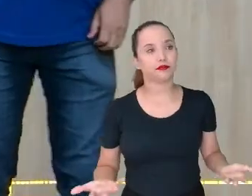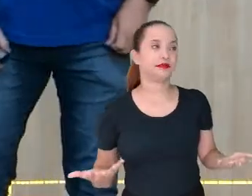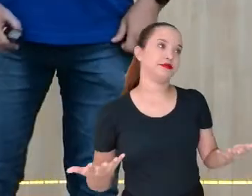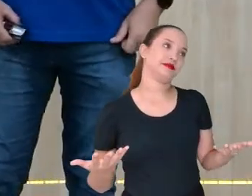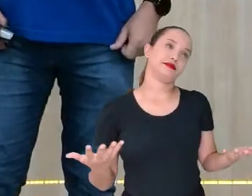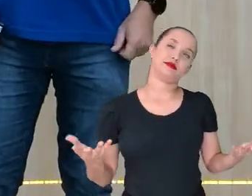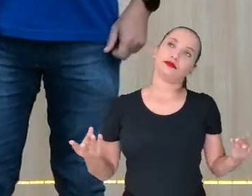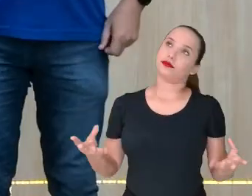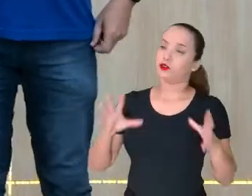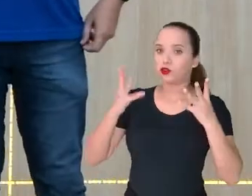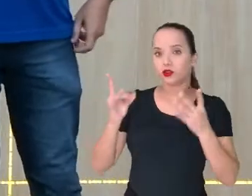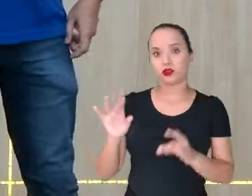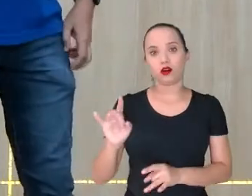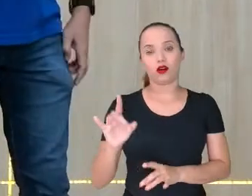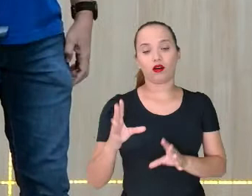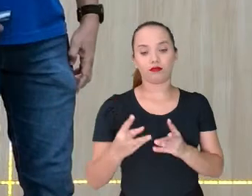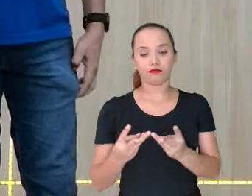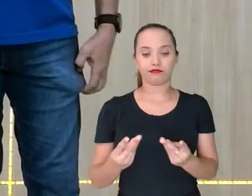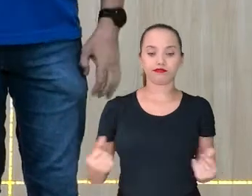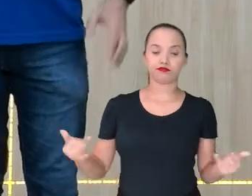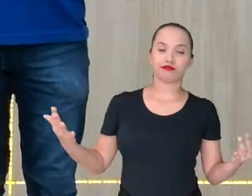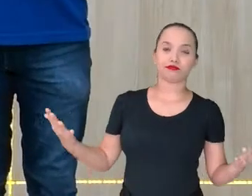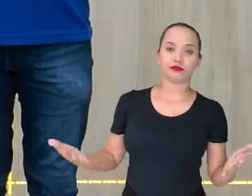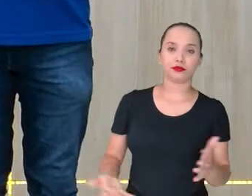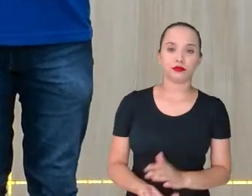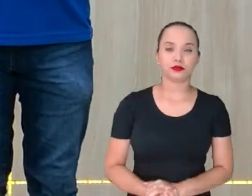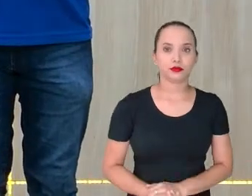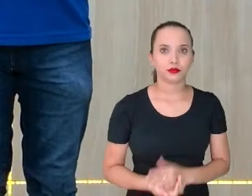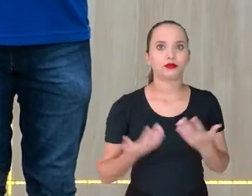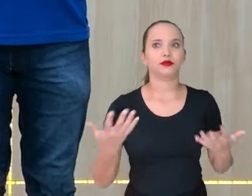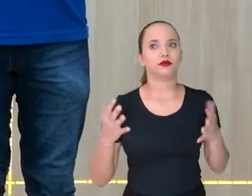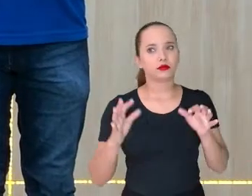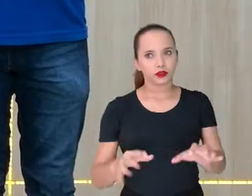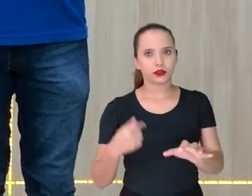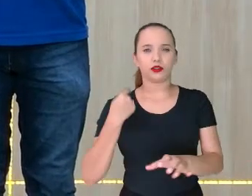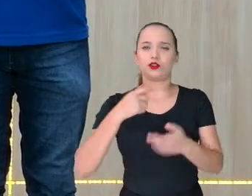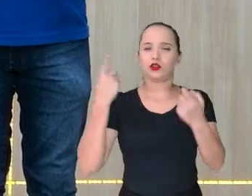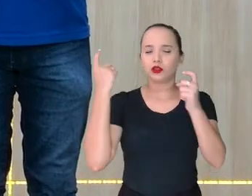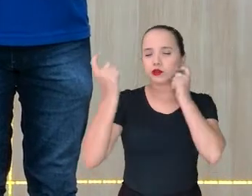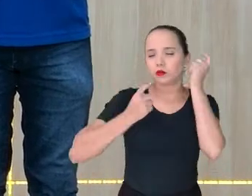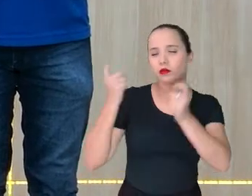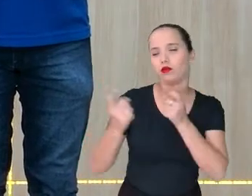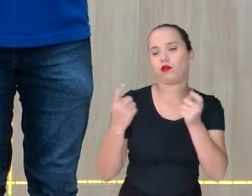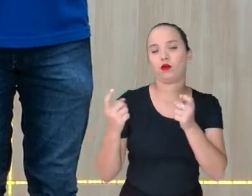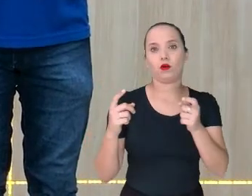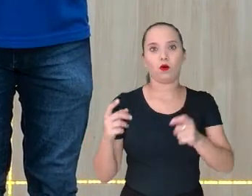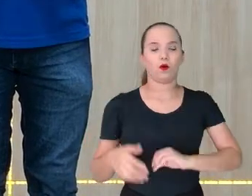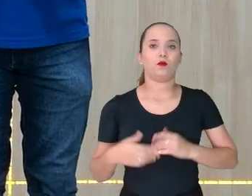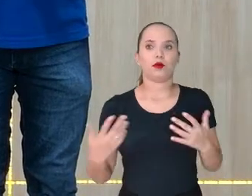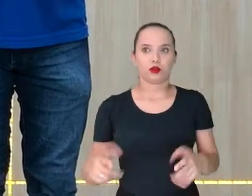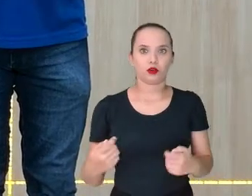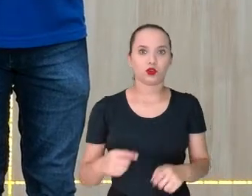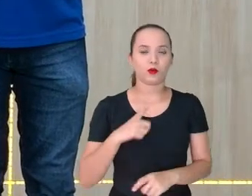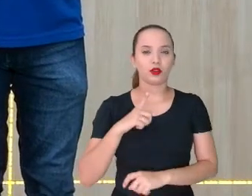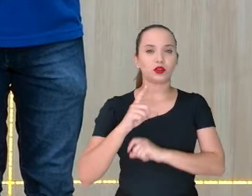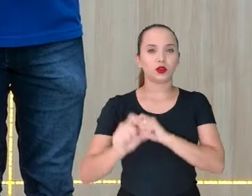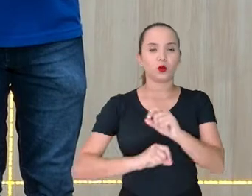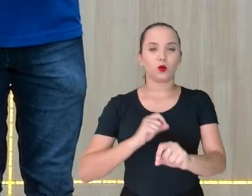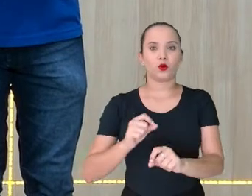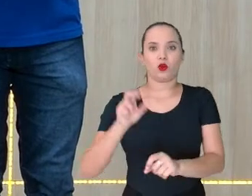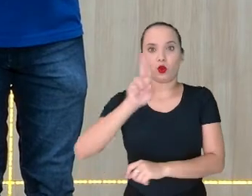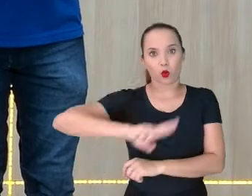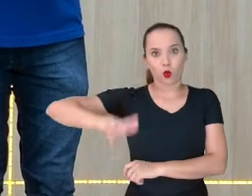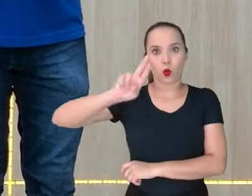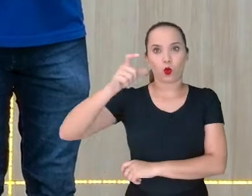se desgastando, né? É verdade. é isso que está aí, que a gente se preocupa muito com essa questão. A gente precisa ter um uso